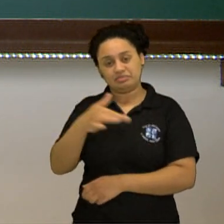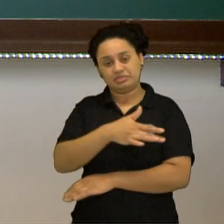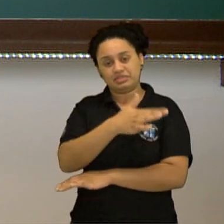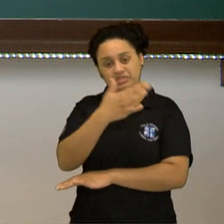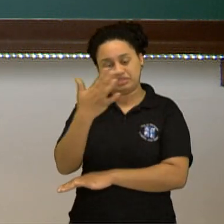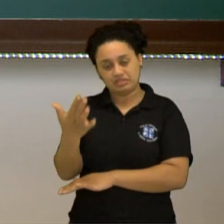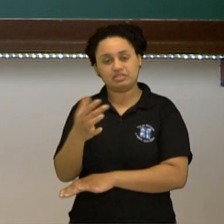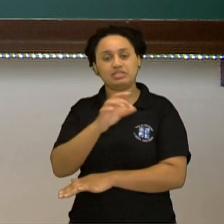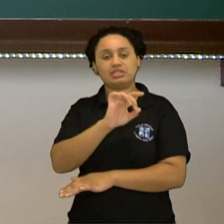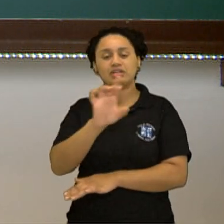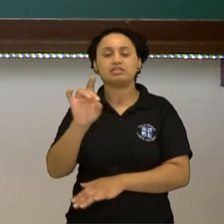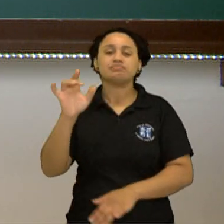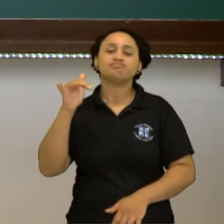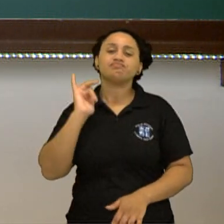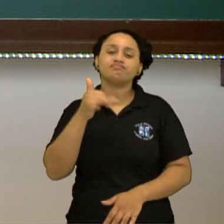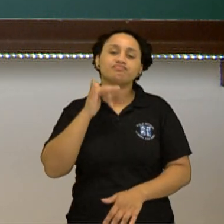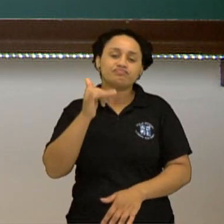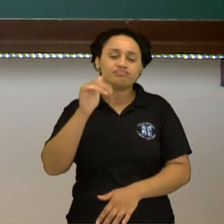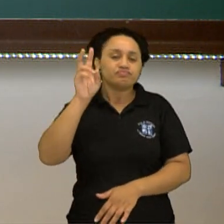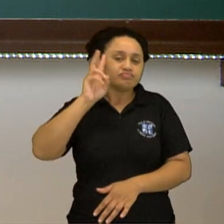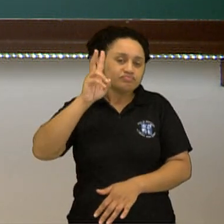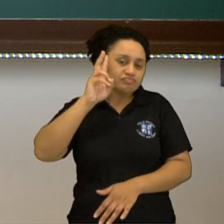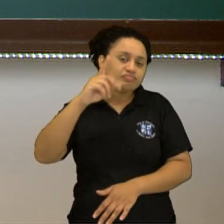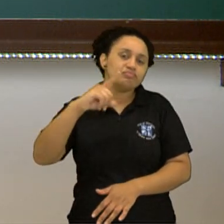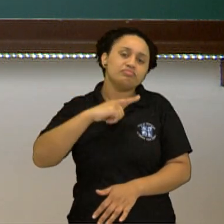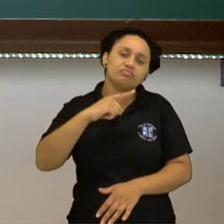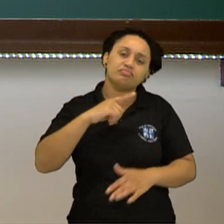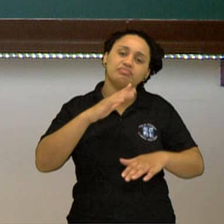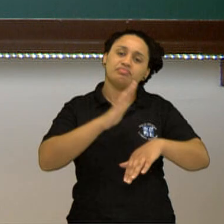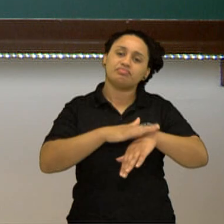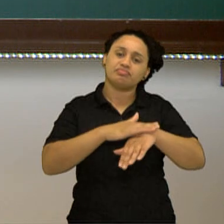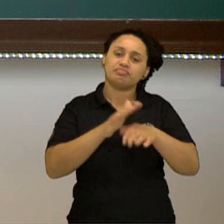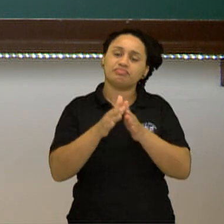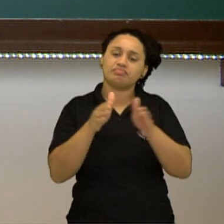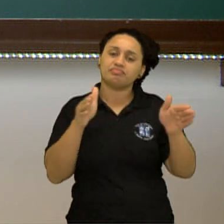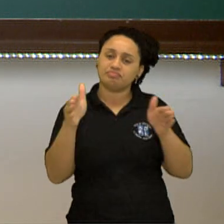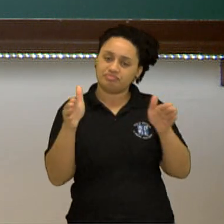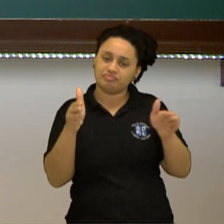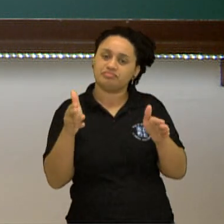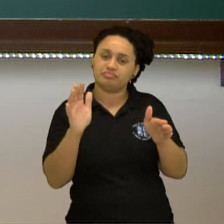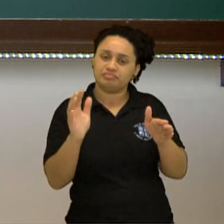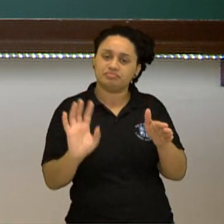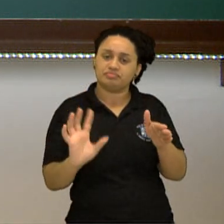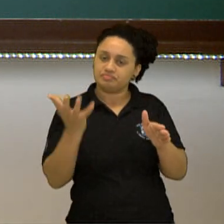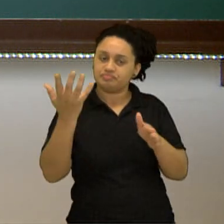Cada conto, cada história tem o seu tempo pré-determinado.